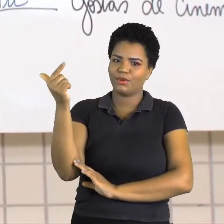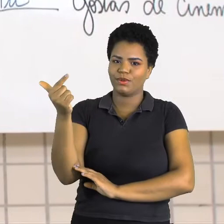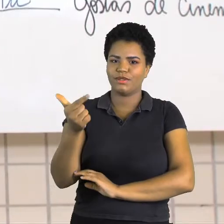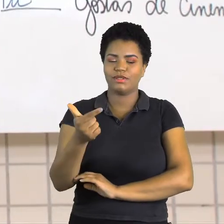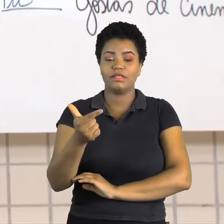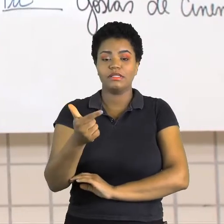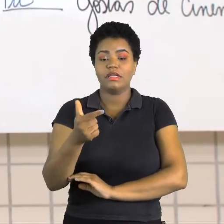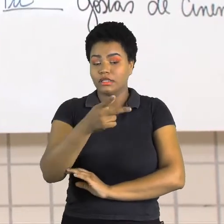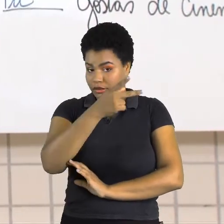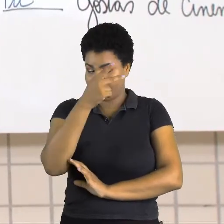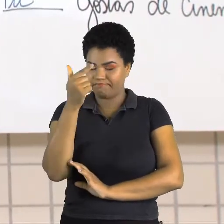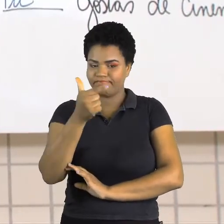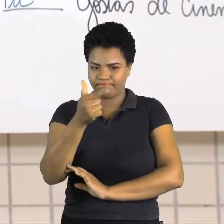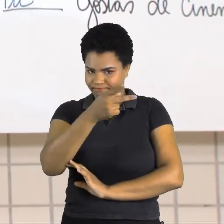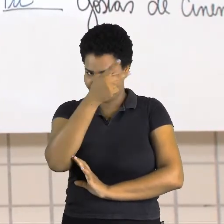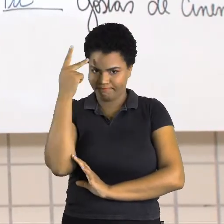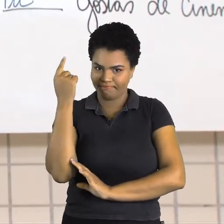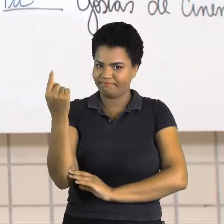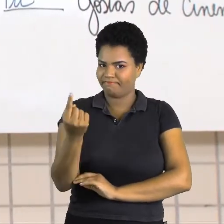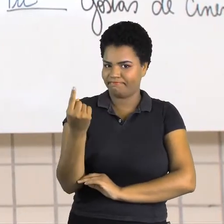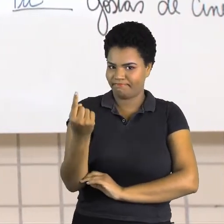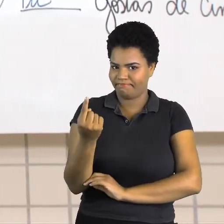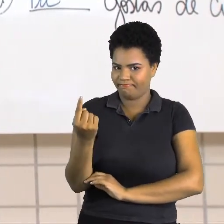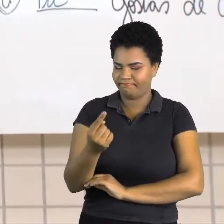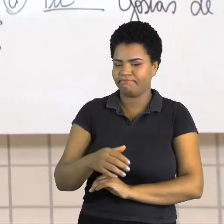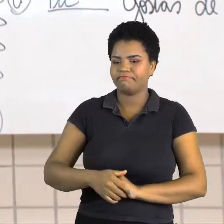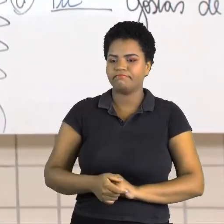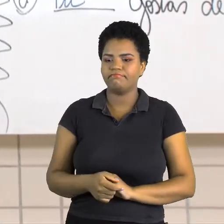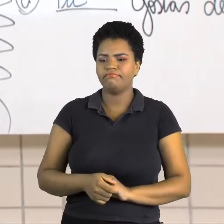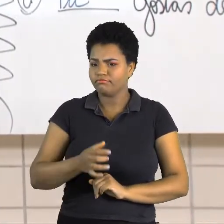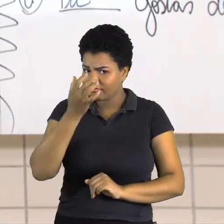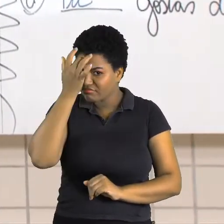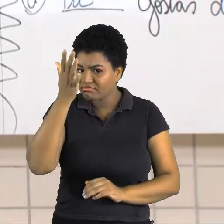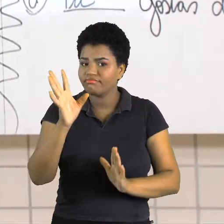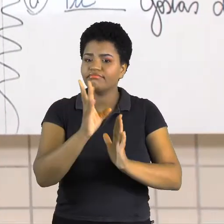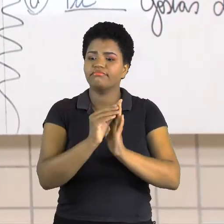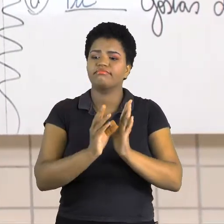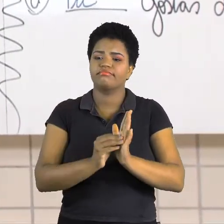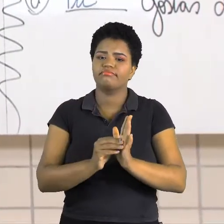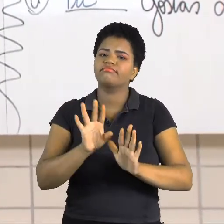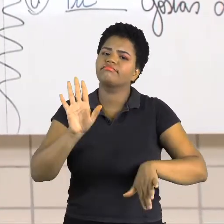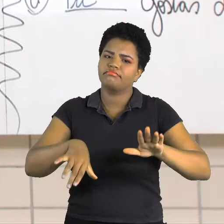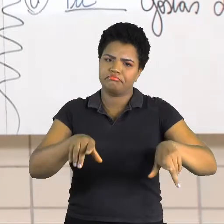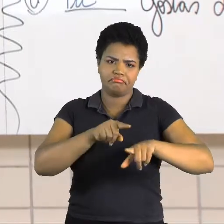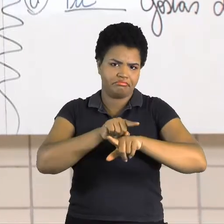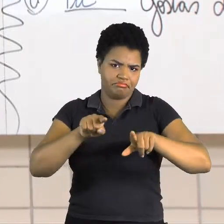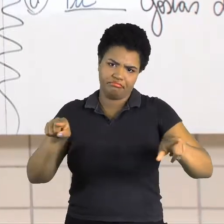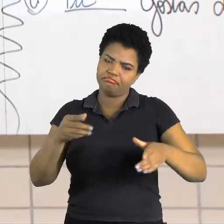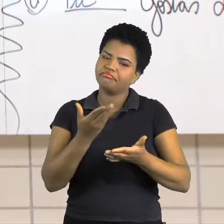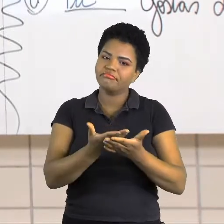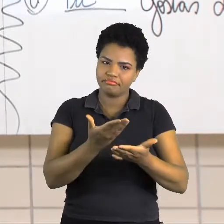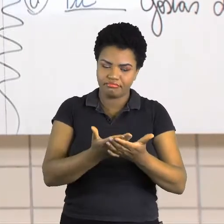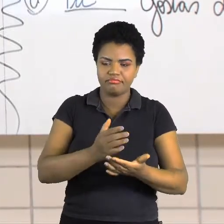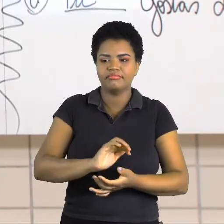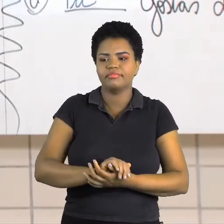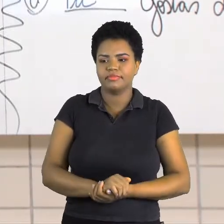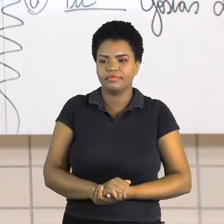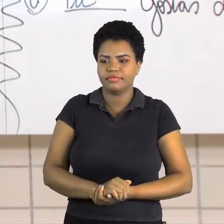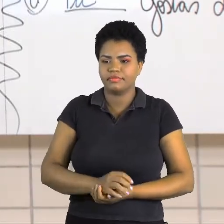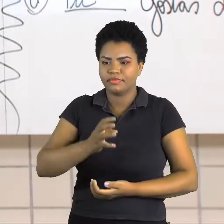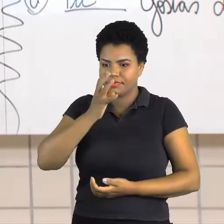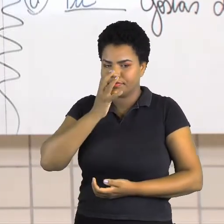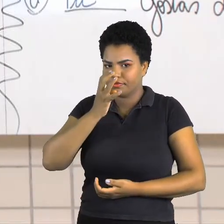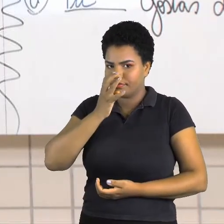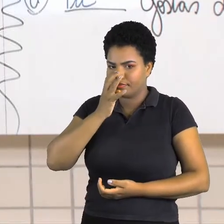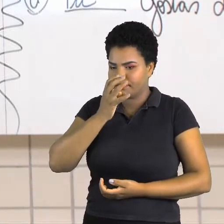reto. É fácil o conteúdo, mas vai depender de você estudar. Observem aí